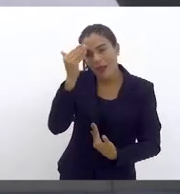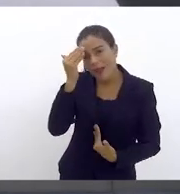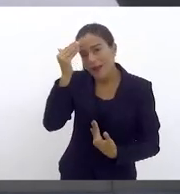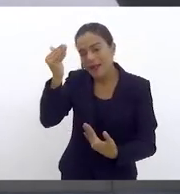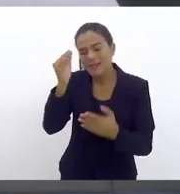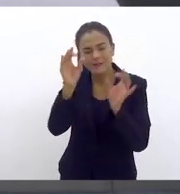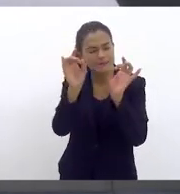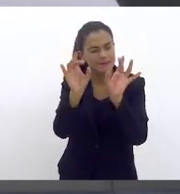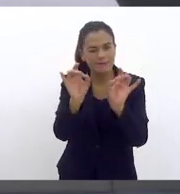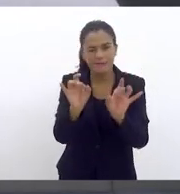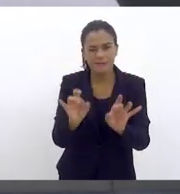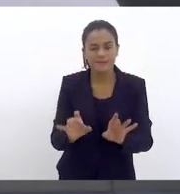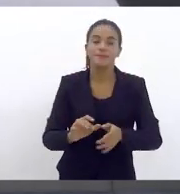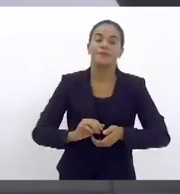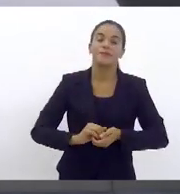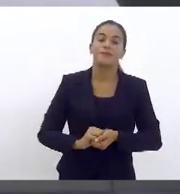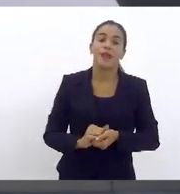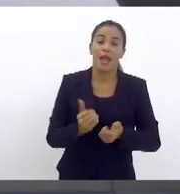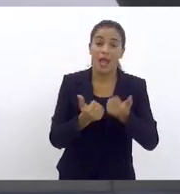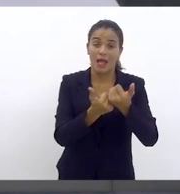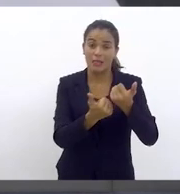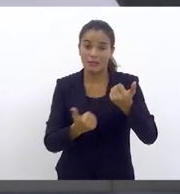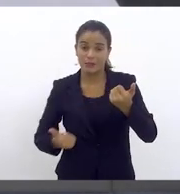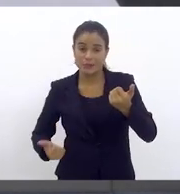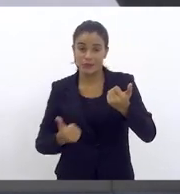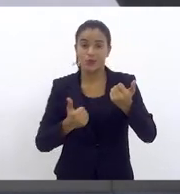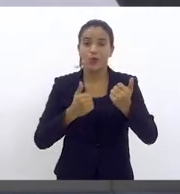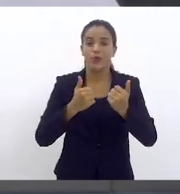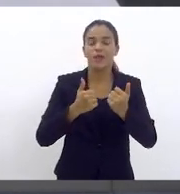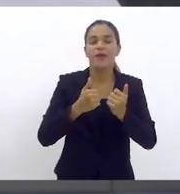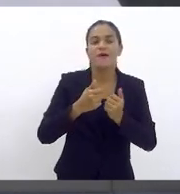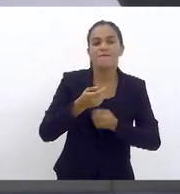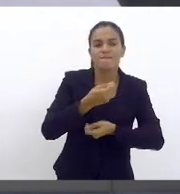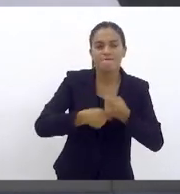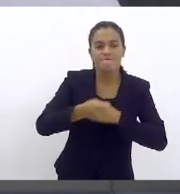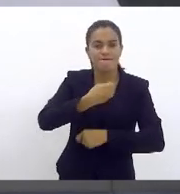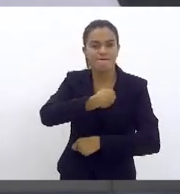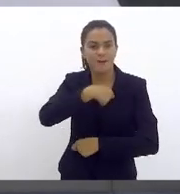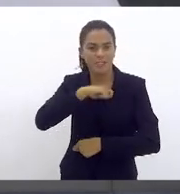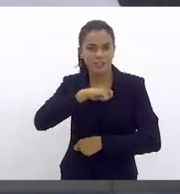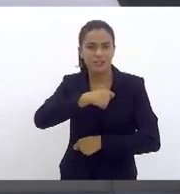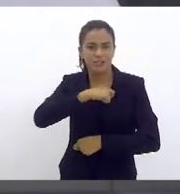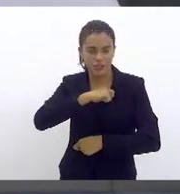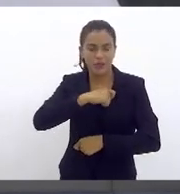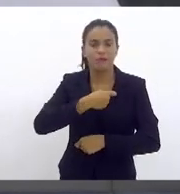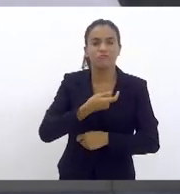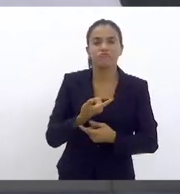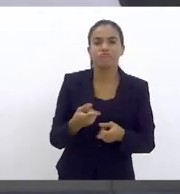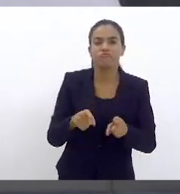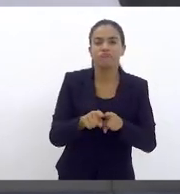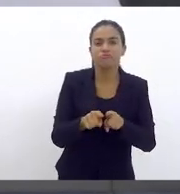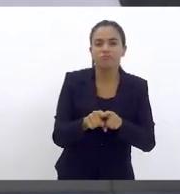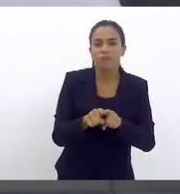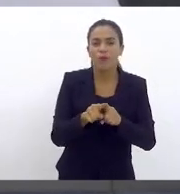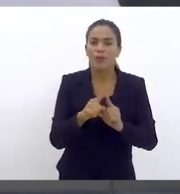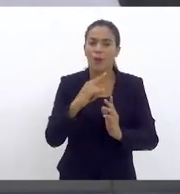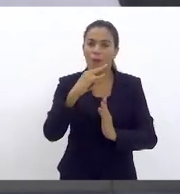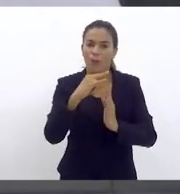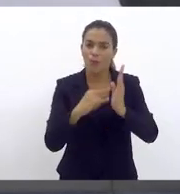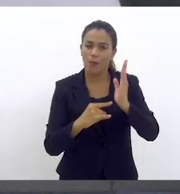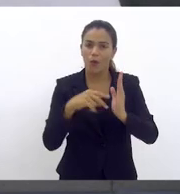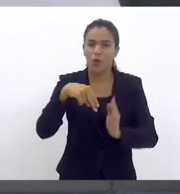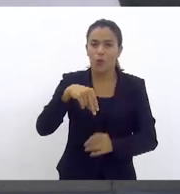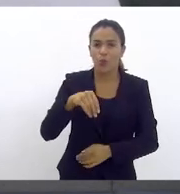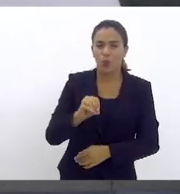muito especial Assessoria fiscal desta casa que através do seu trabalho consolidado numa essa técnica